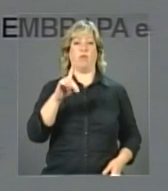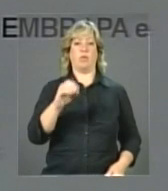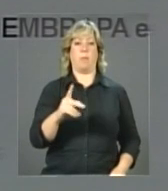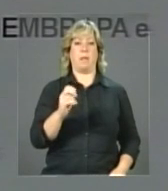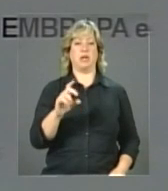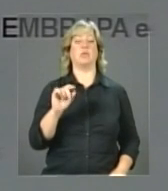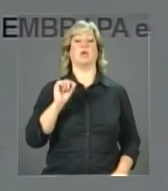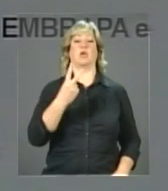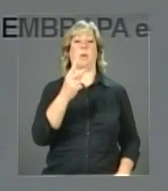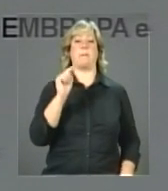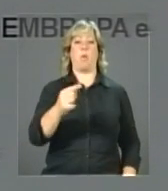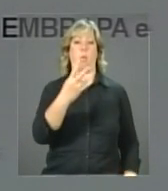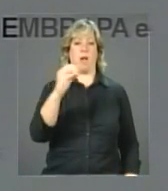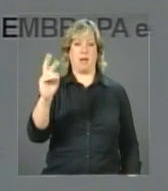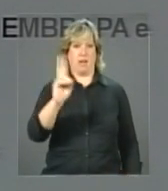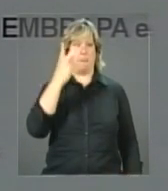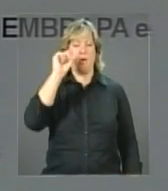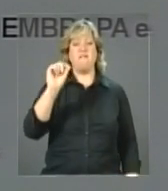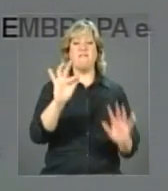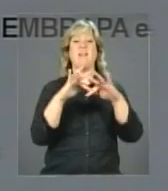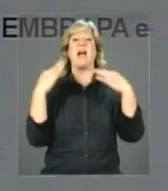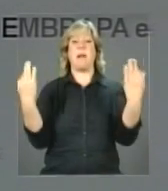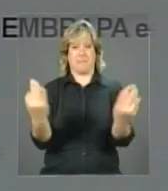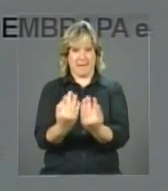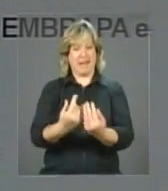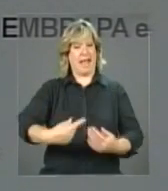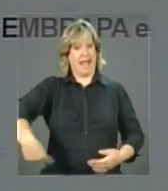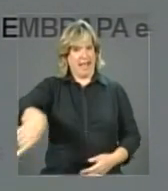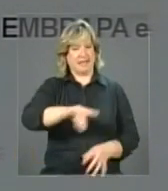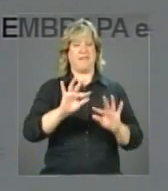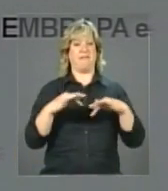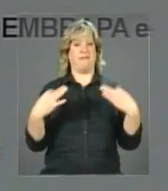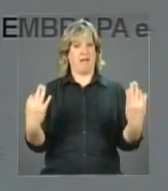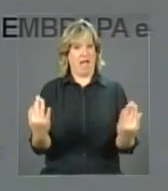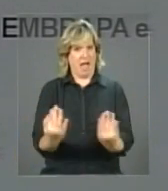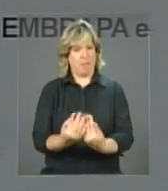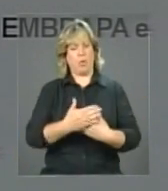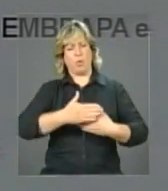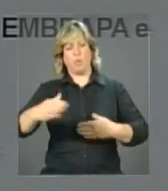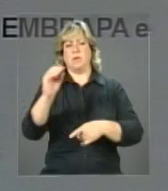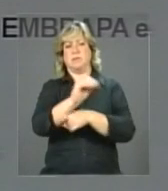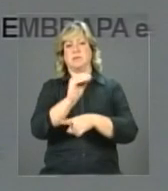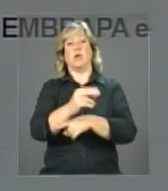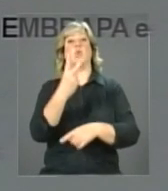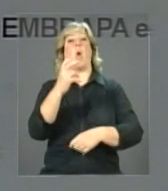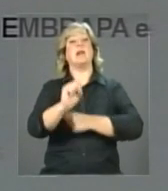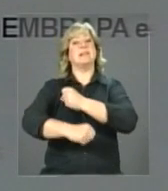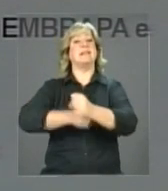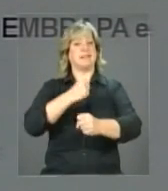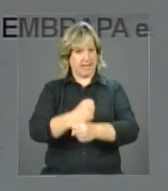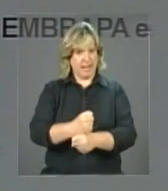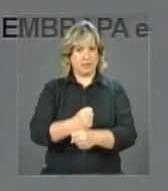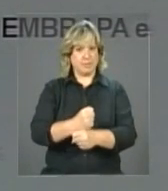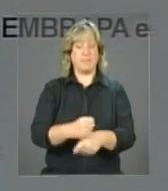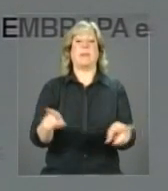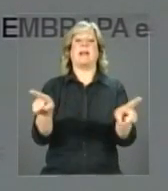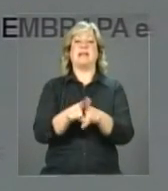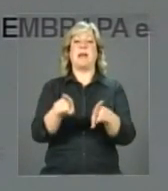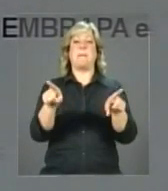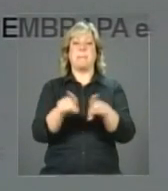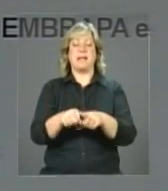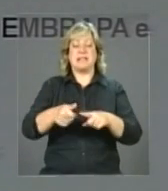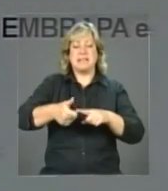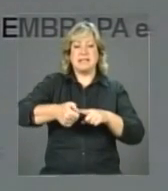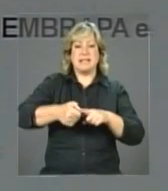R$ 2.400 por família. Essas famílias vão estar sendo atendidas ao longo de 2 anos. Estamos entrando também com